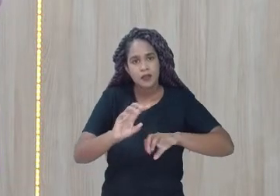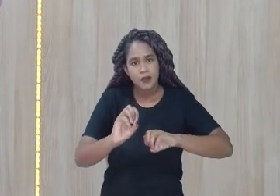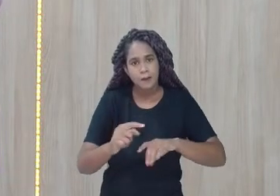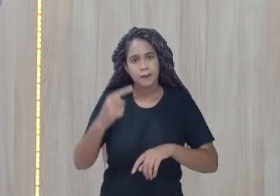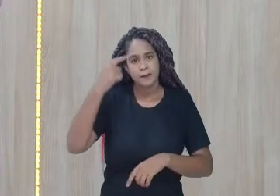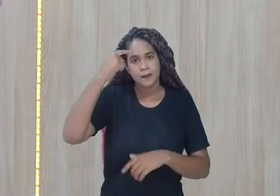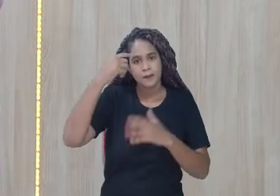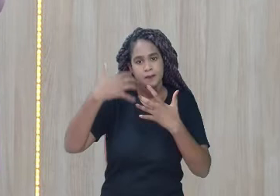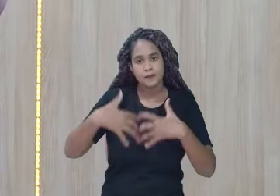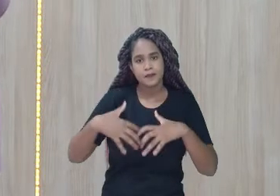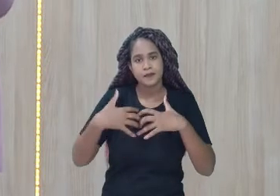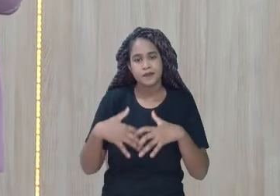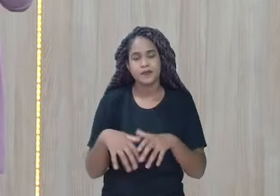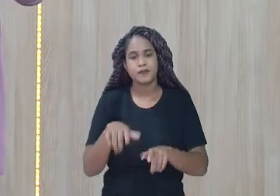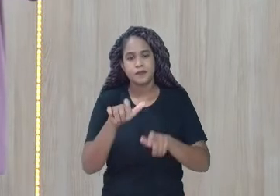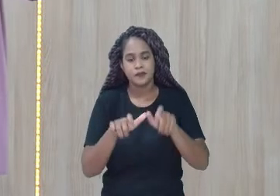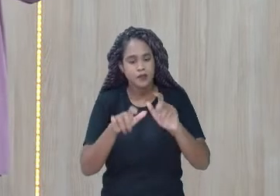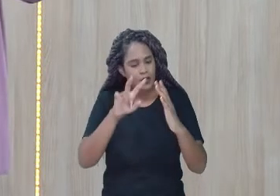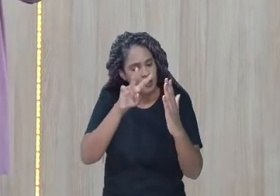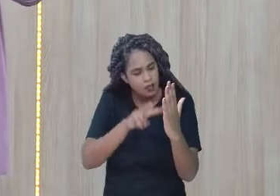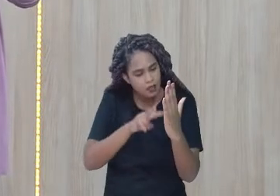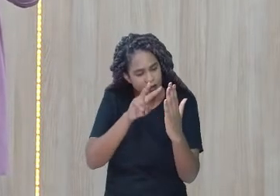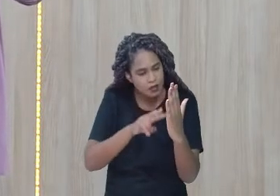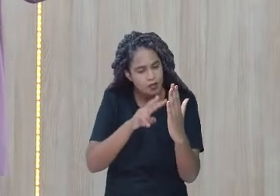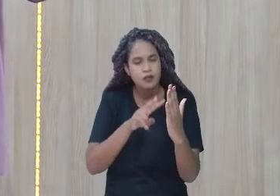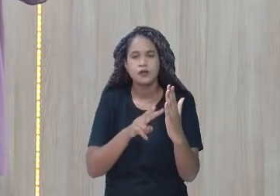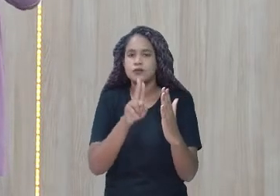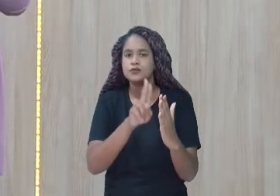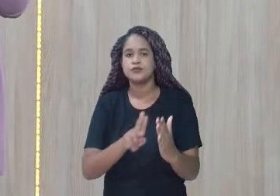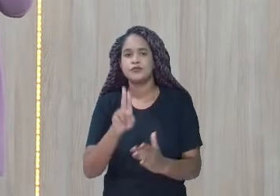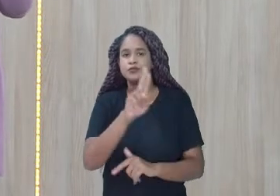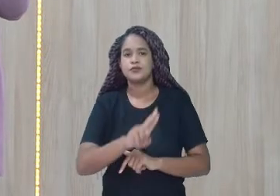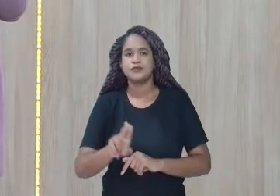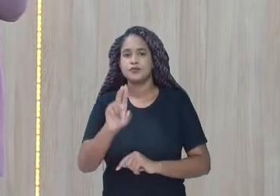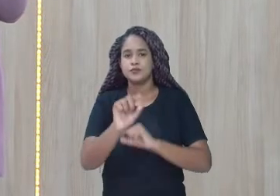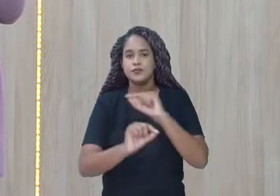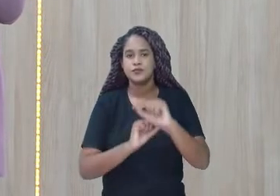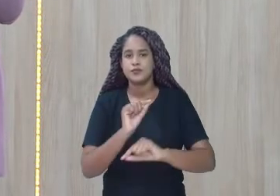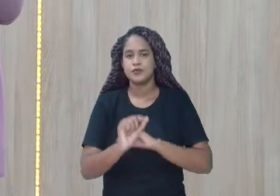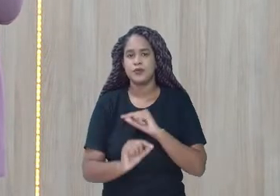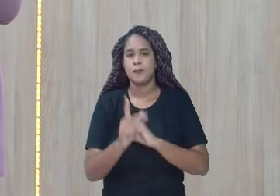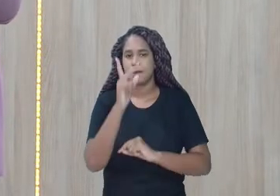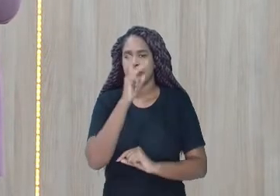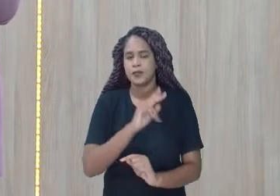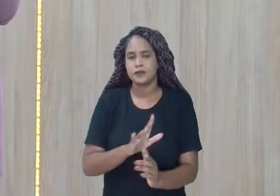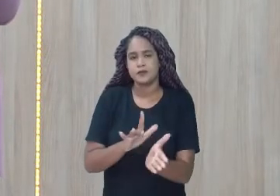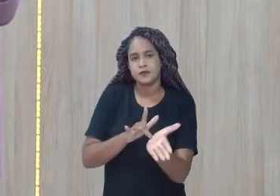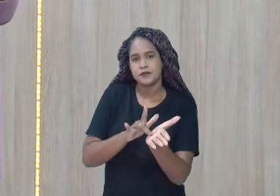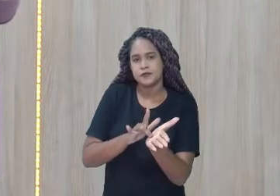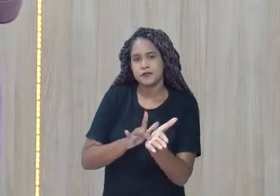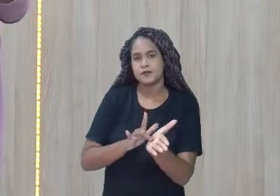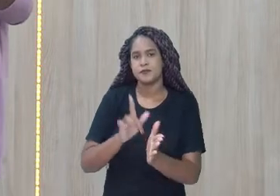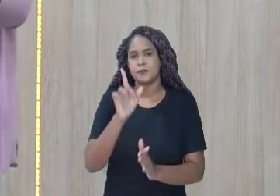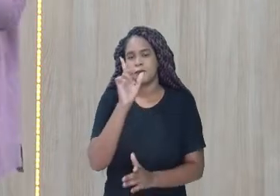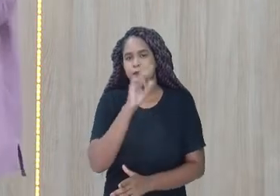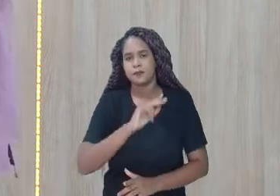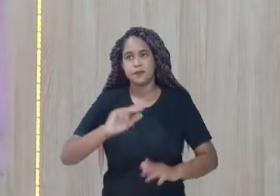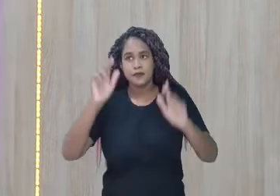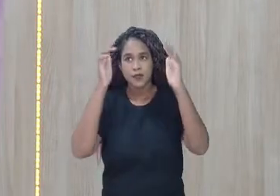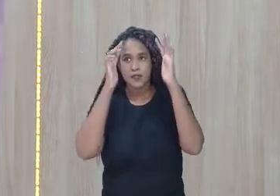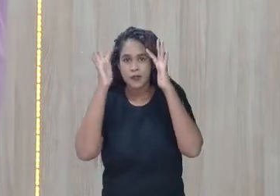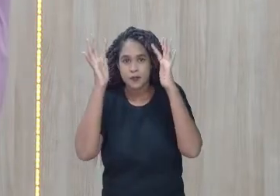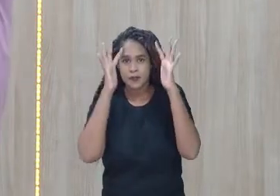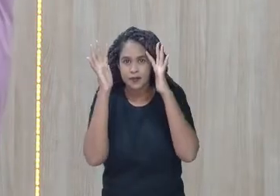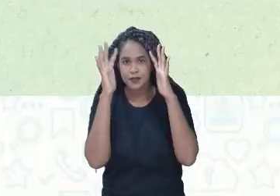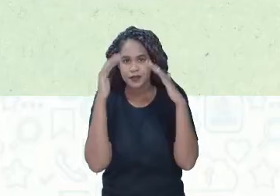a todo mundo que a lê, através desse fingimento aí, desse texto imaginativo.